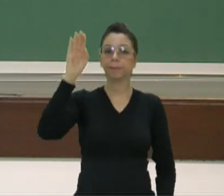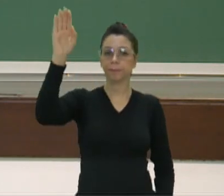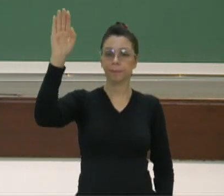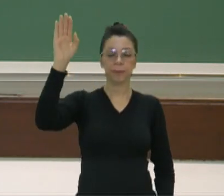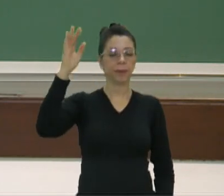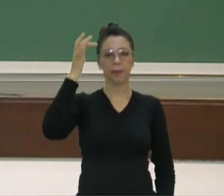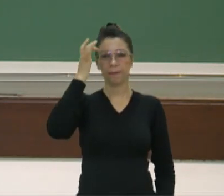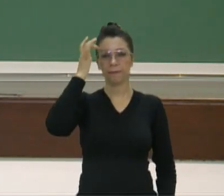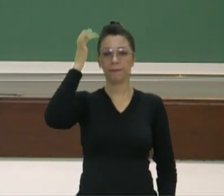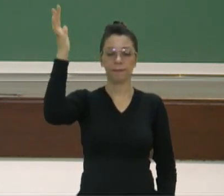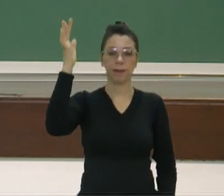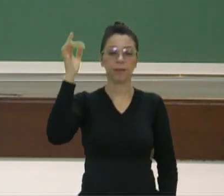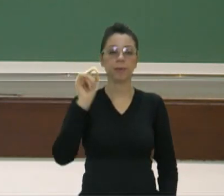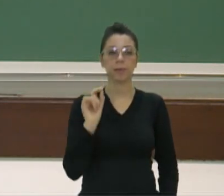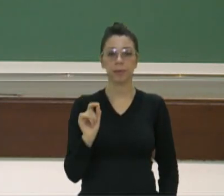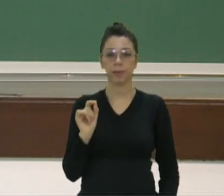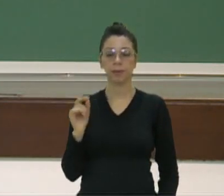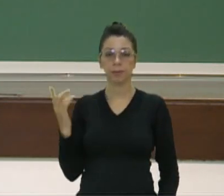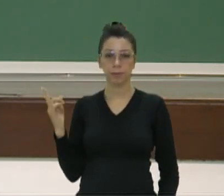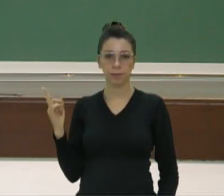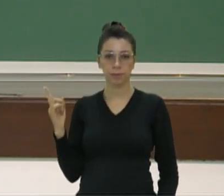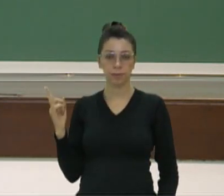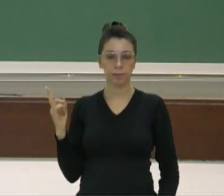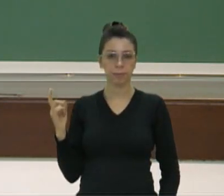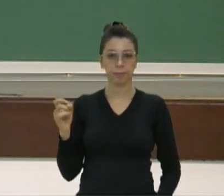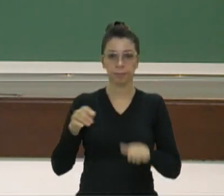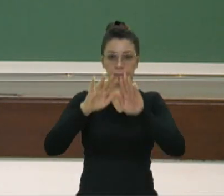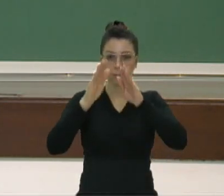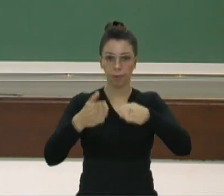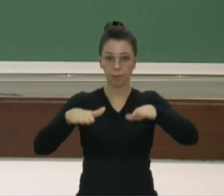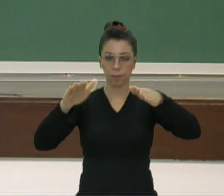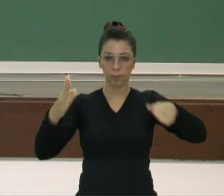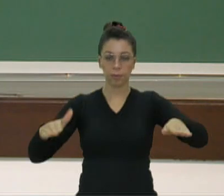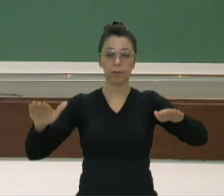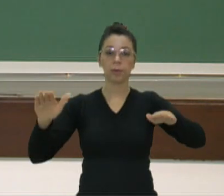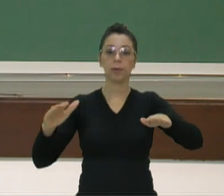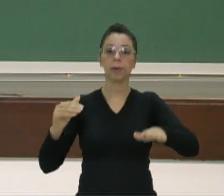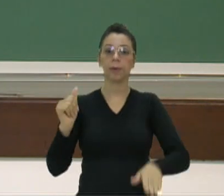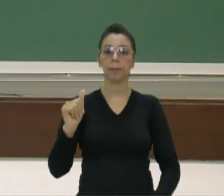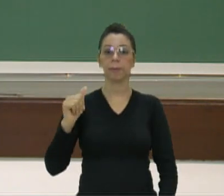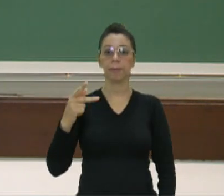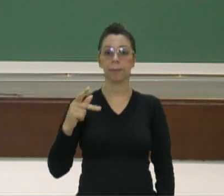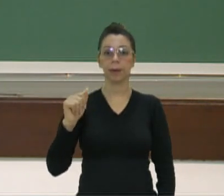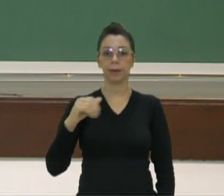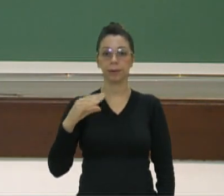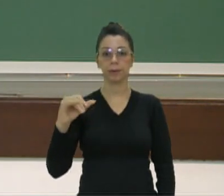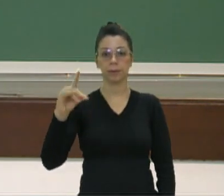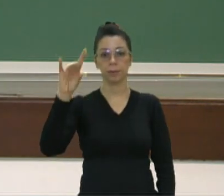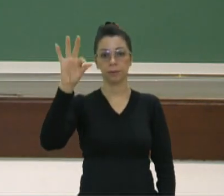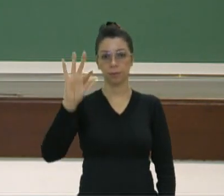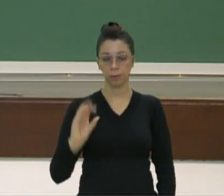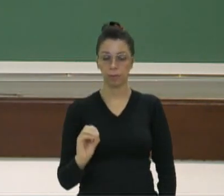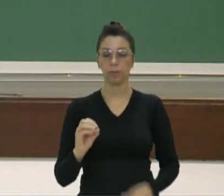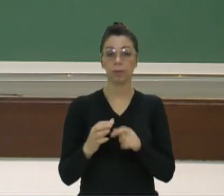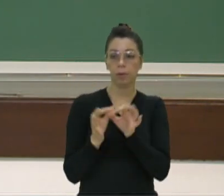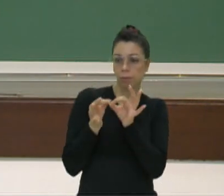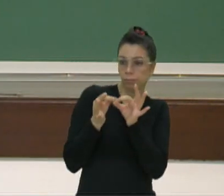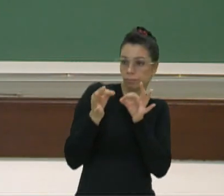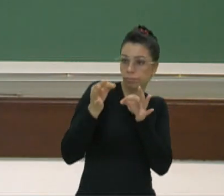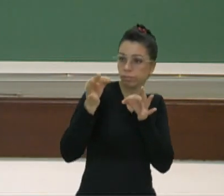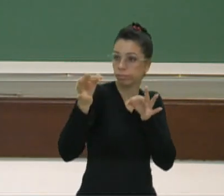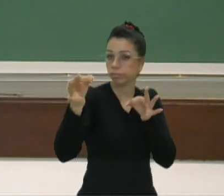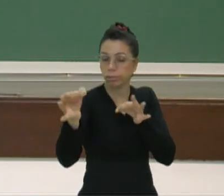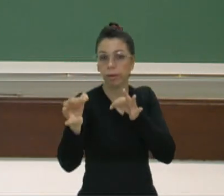que é facilmente identificável, o Oceano Pacífico, nós vamos ter um contingente de que as distâncias